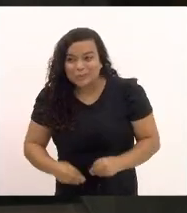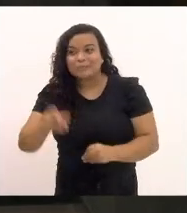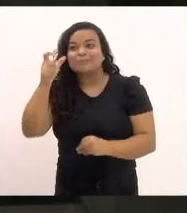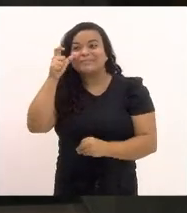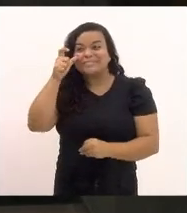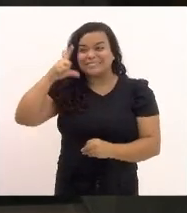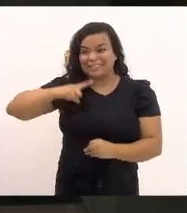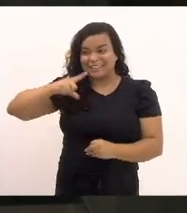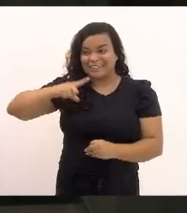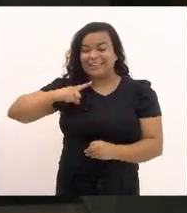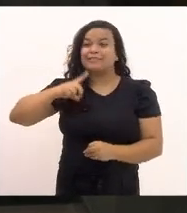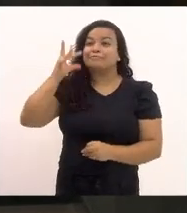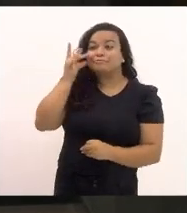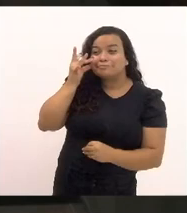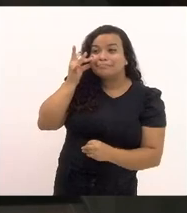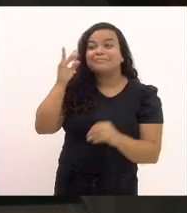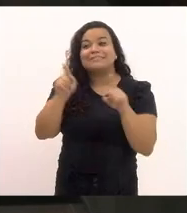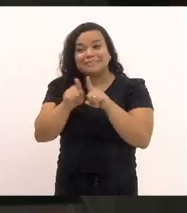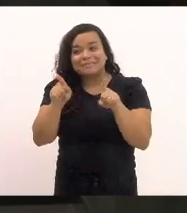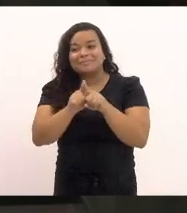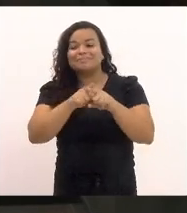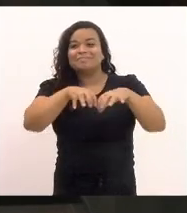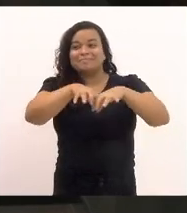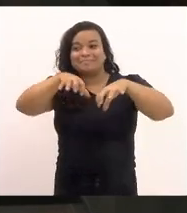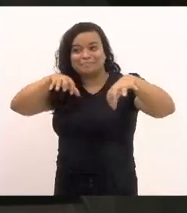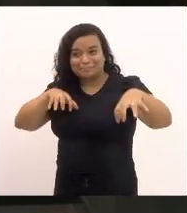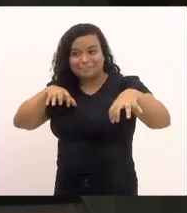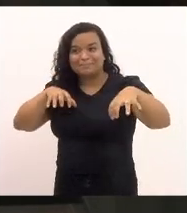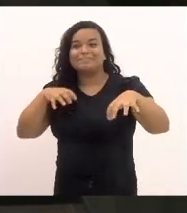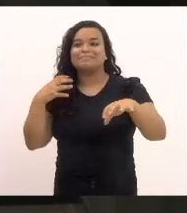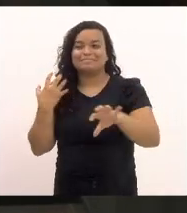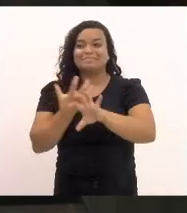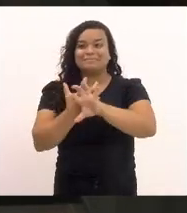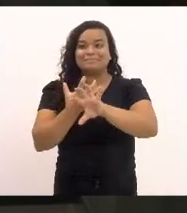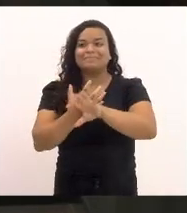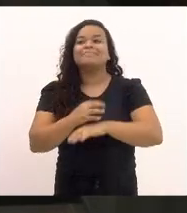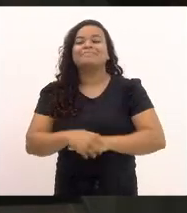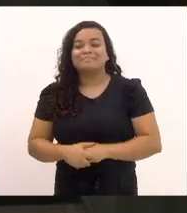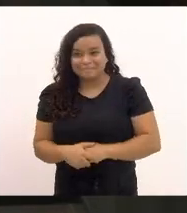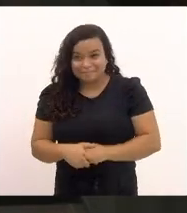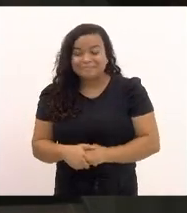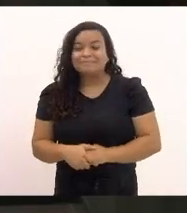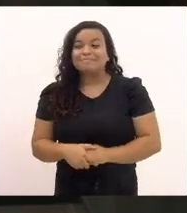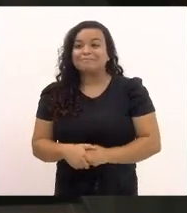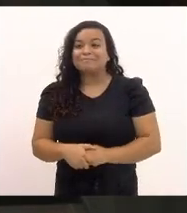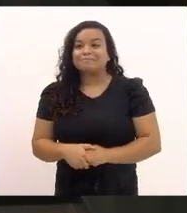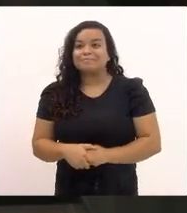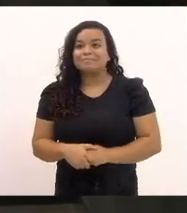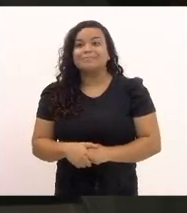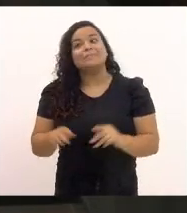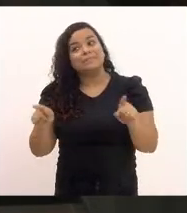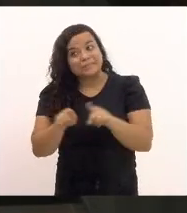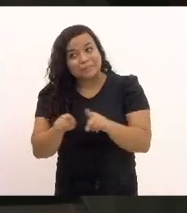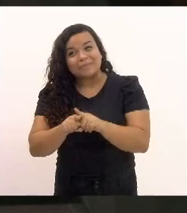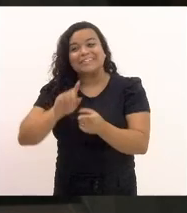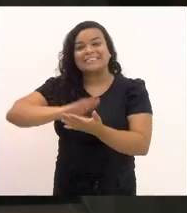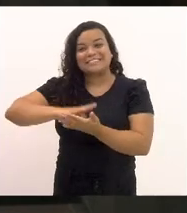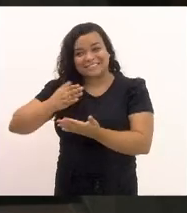assistem de forma presencial ou remota, senhora